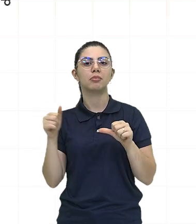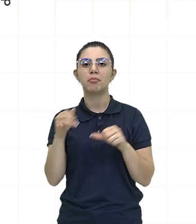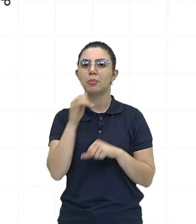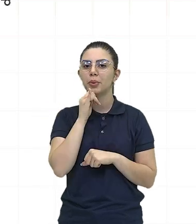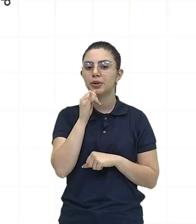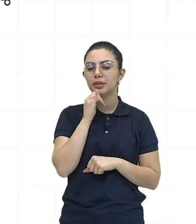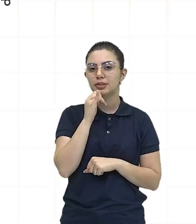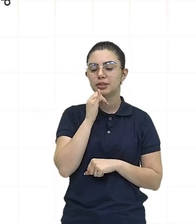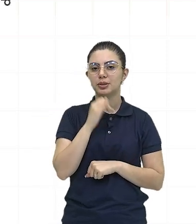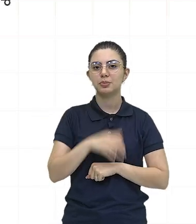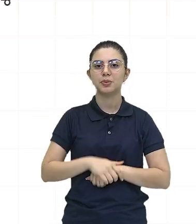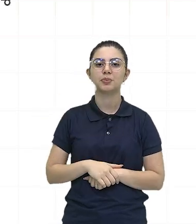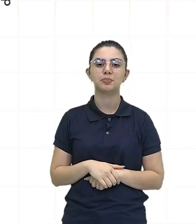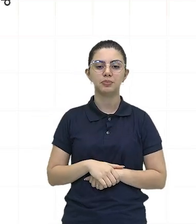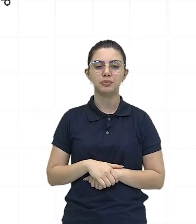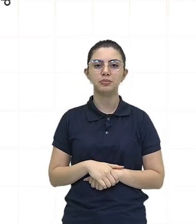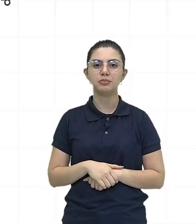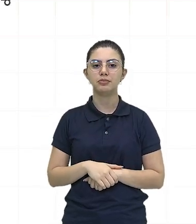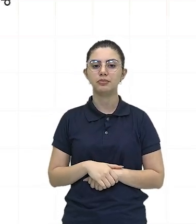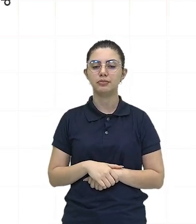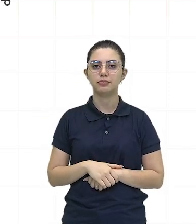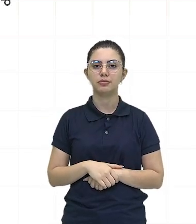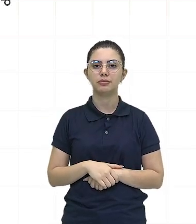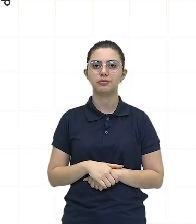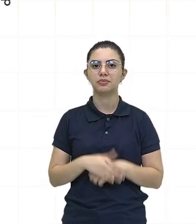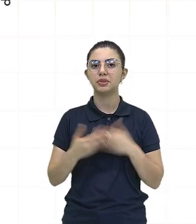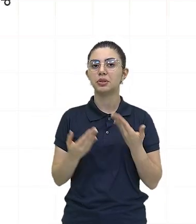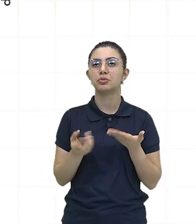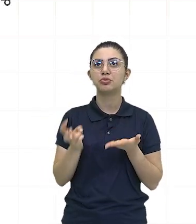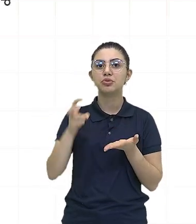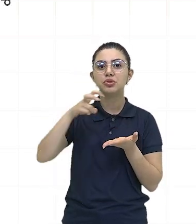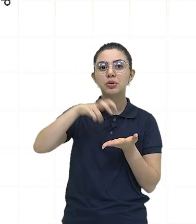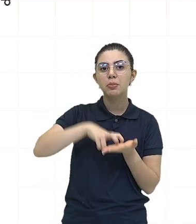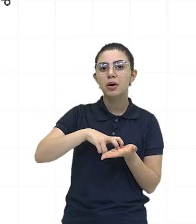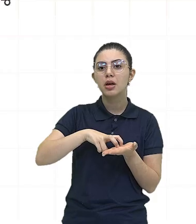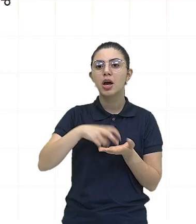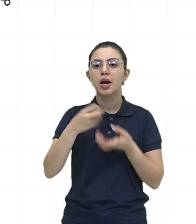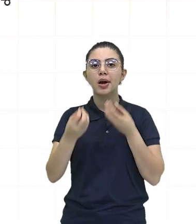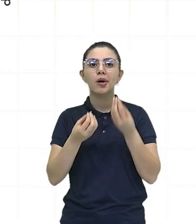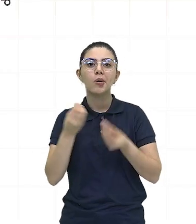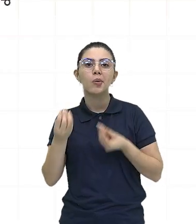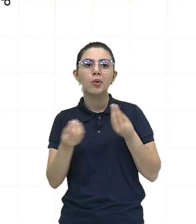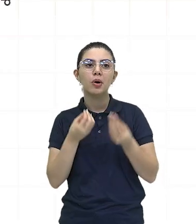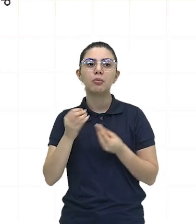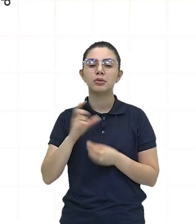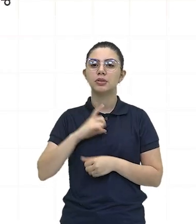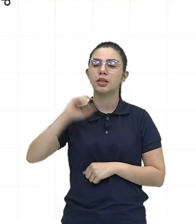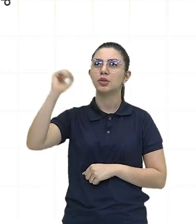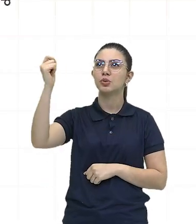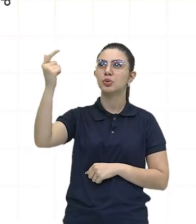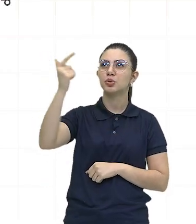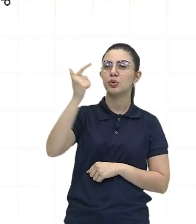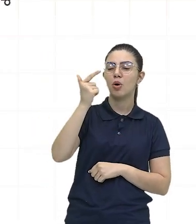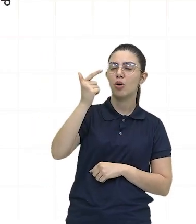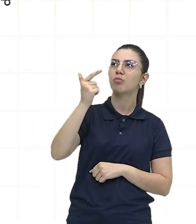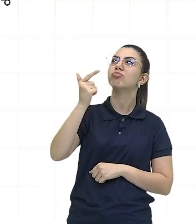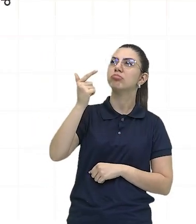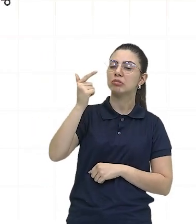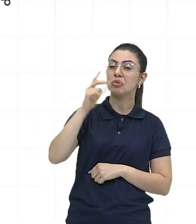exemplo, pode de repente estar durante ao amanhecer estar bastante ensolarado e de